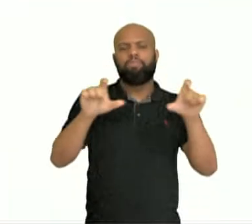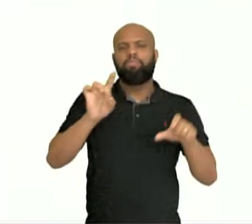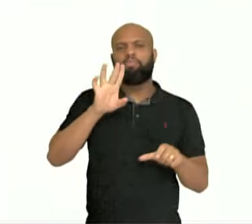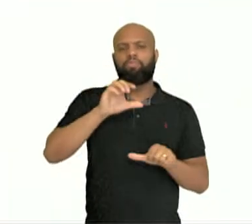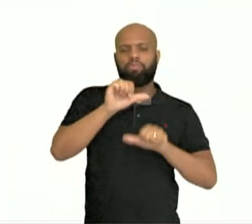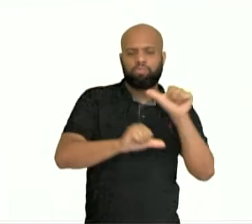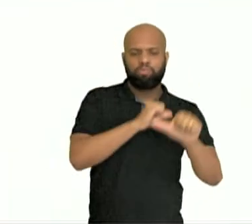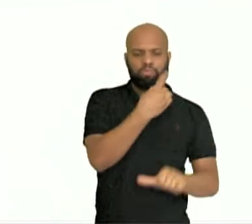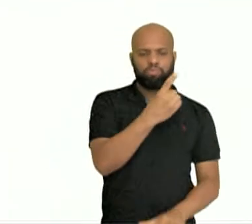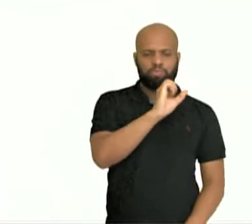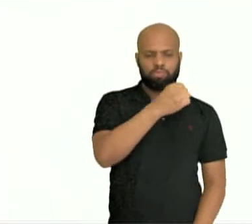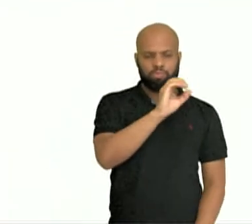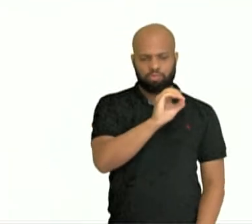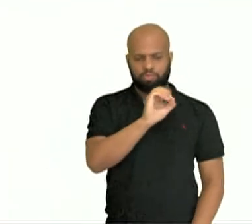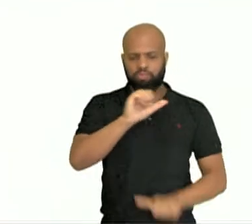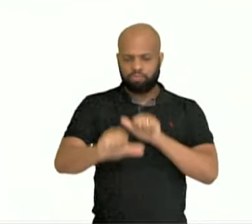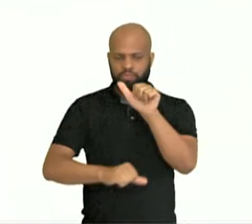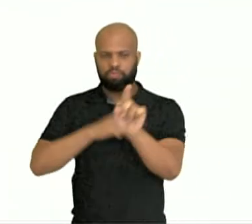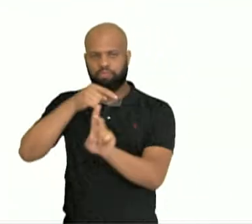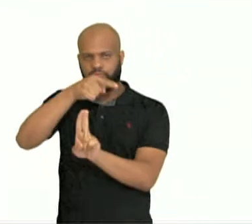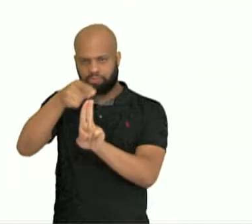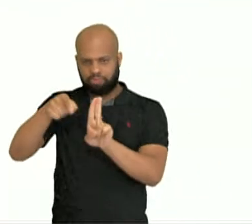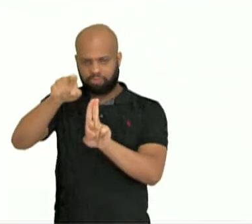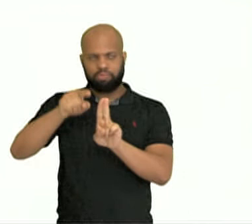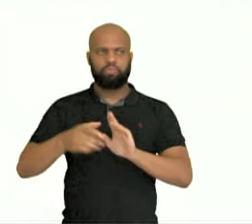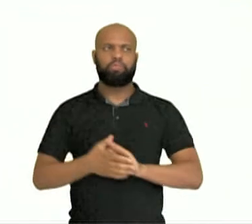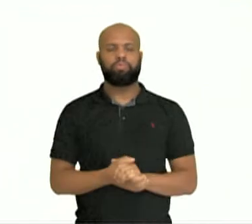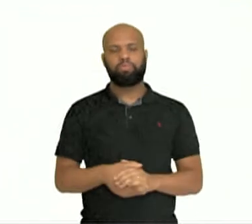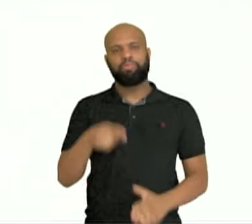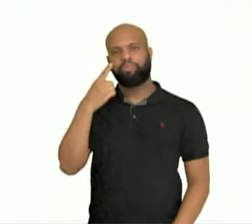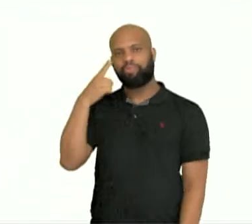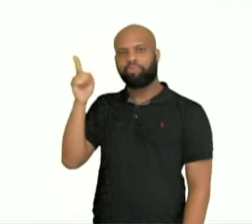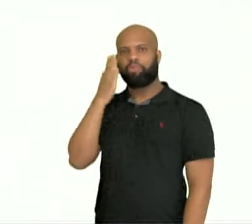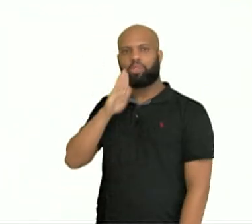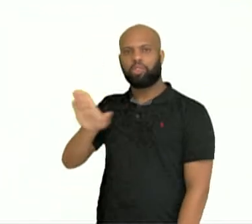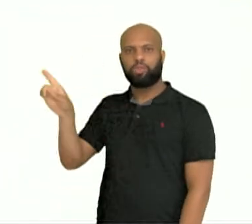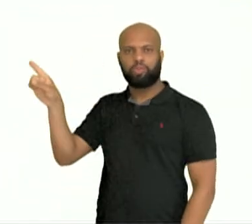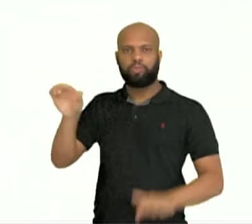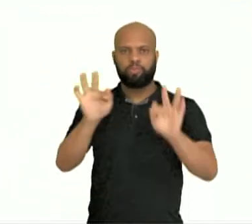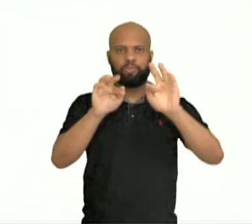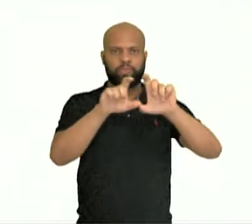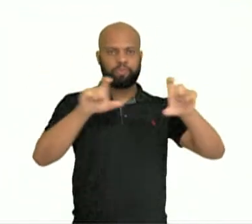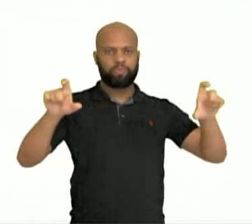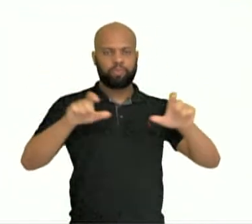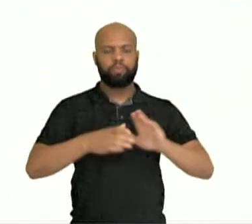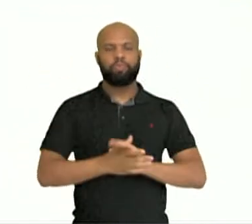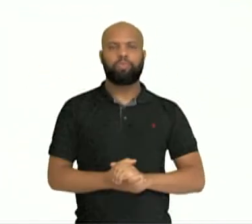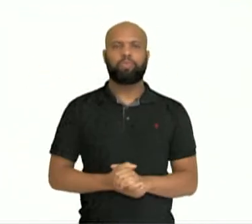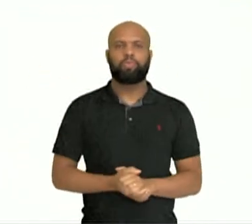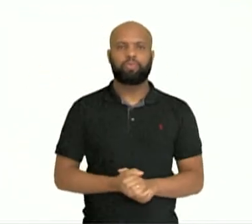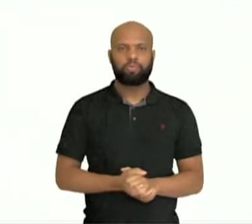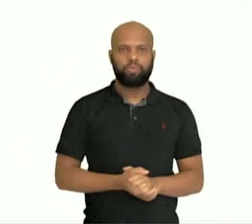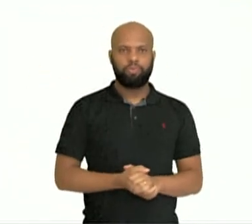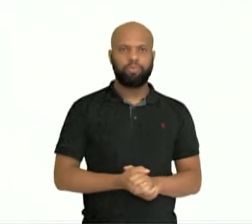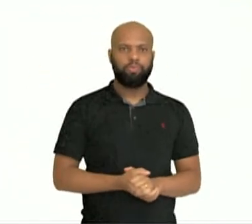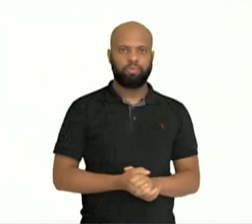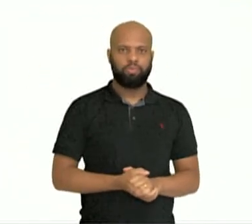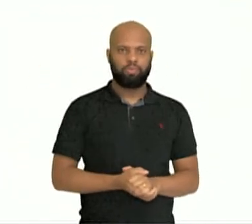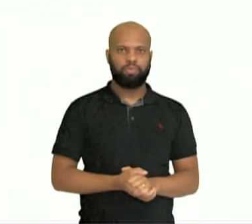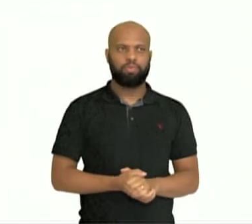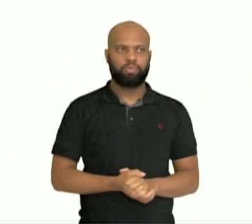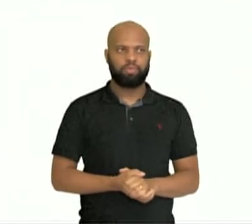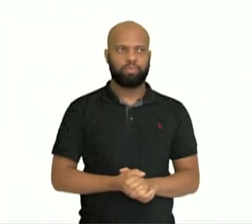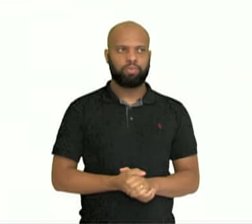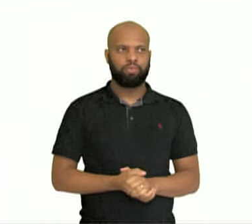substituir. Aqui fazer a substituição, então, π menos o alfa menos o π, e no quarto quadrante, 2π menos